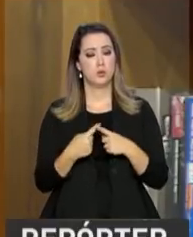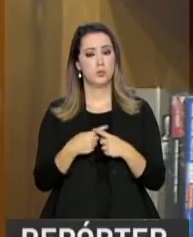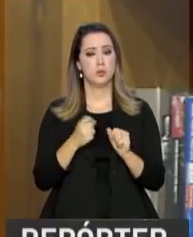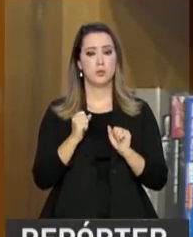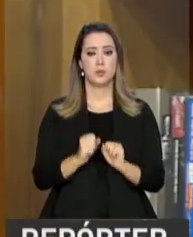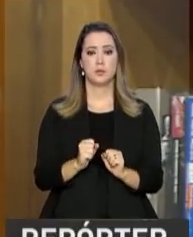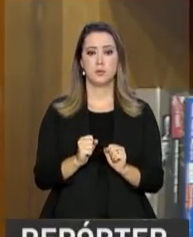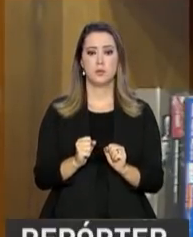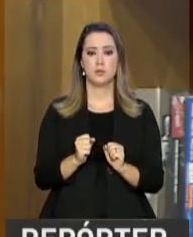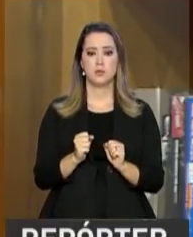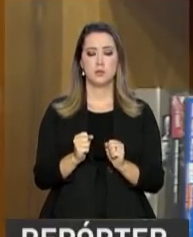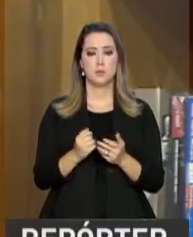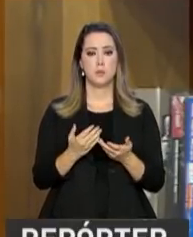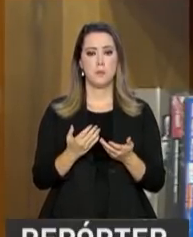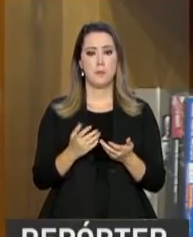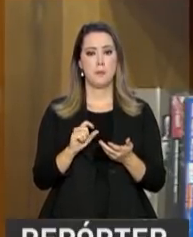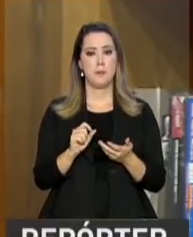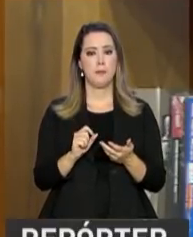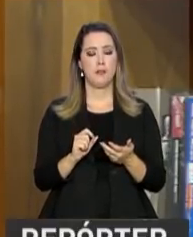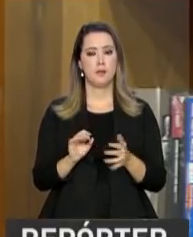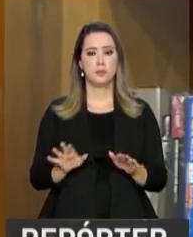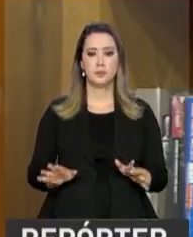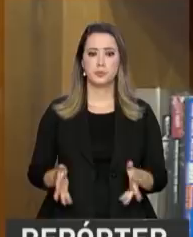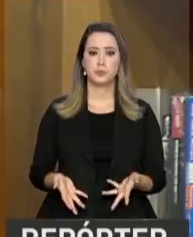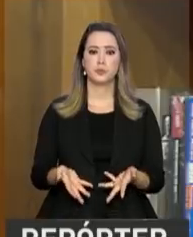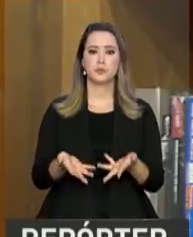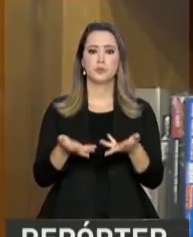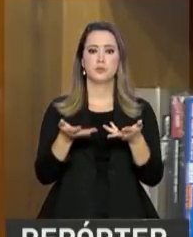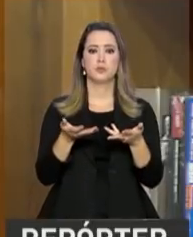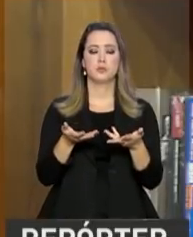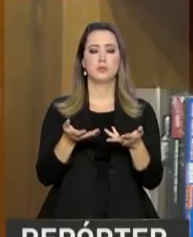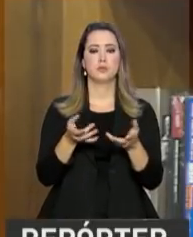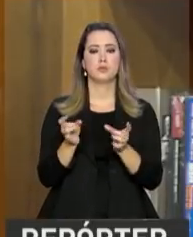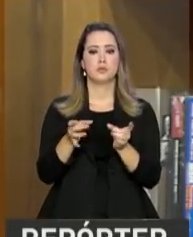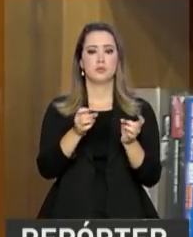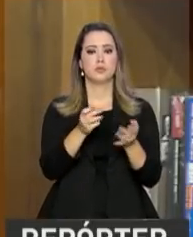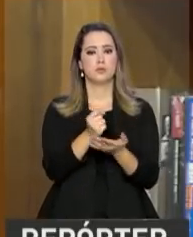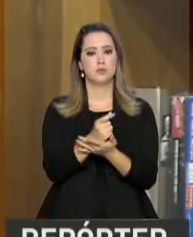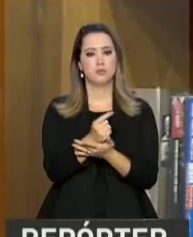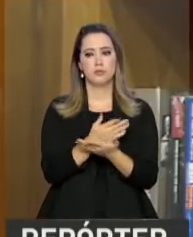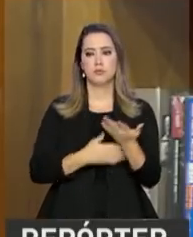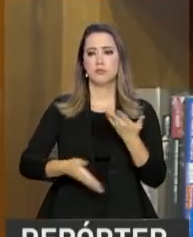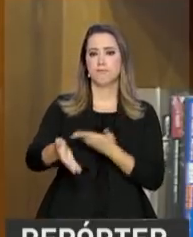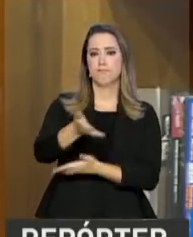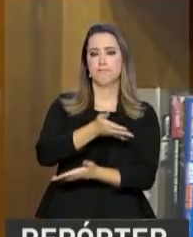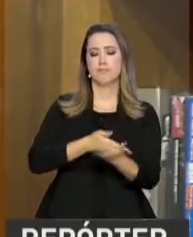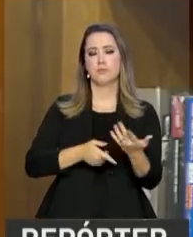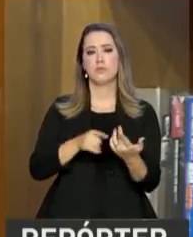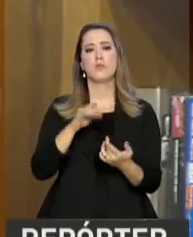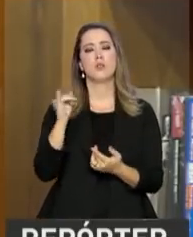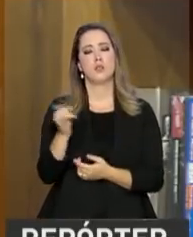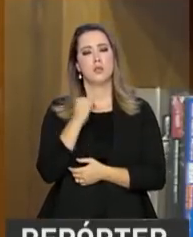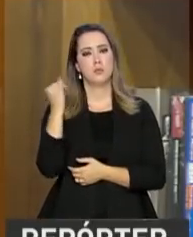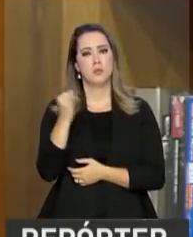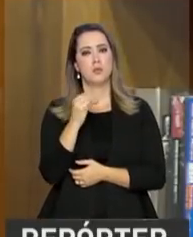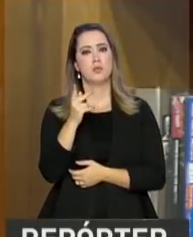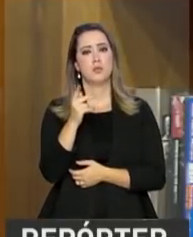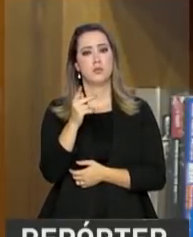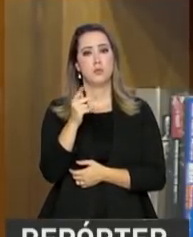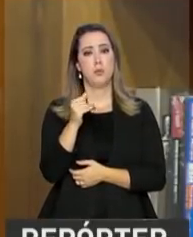permite é efetivar começa a incentivar o varejo que têm um impacto positivo no pib